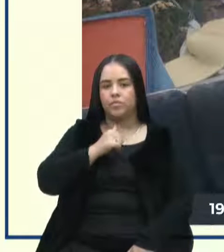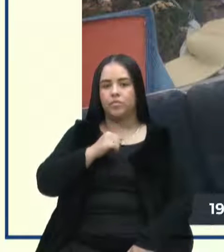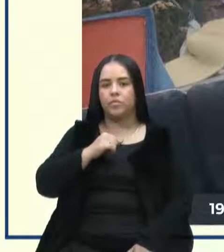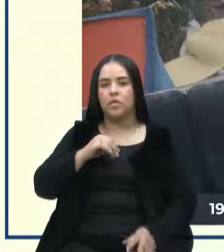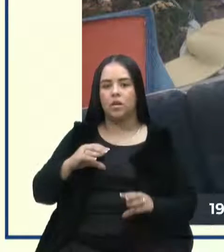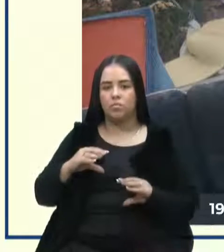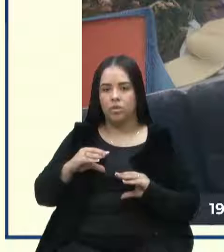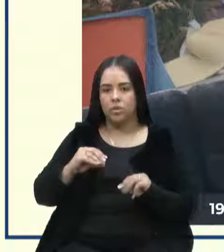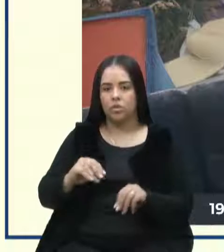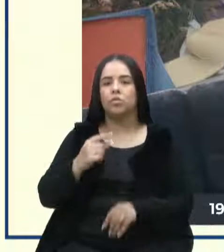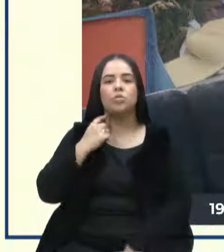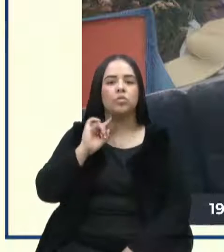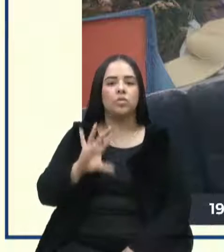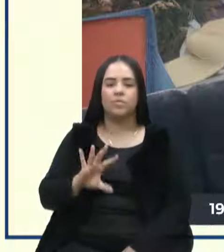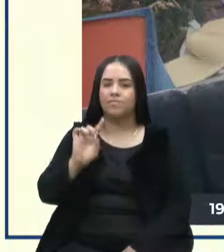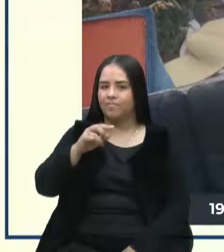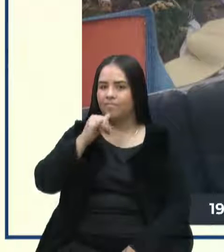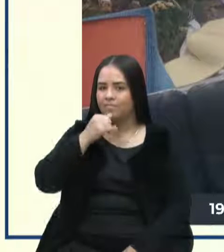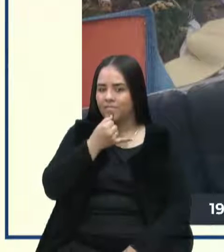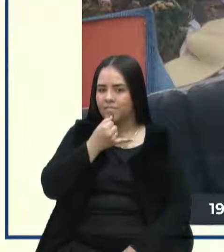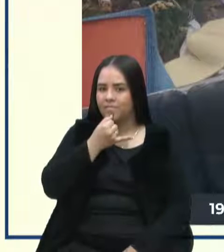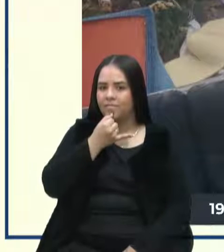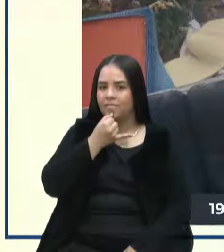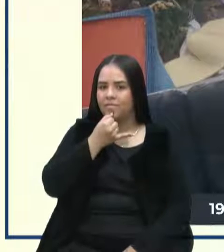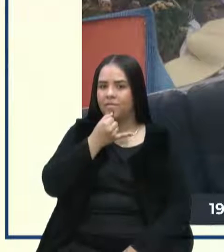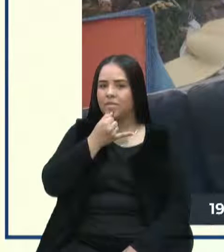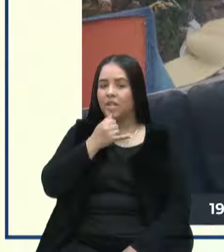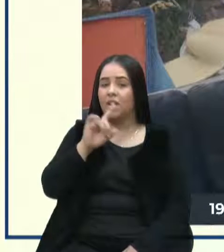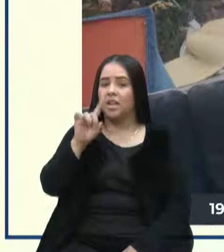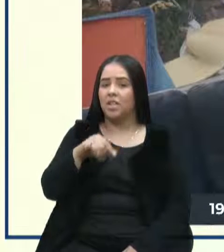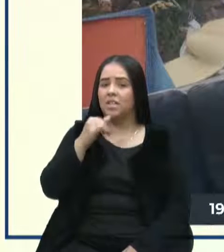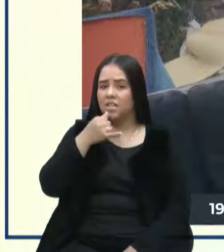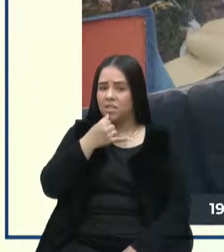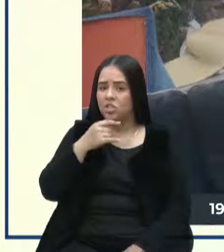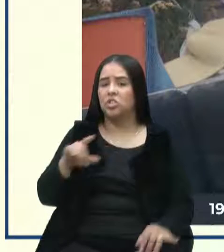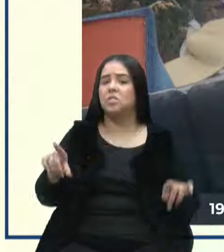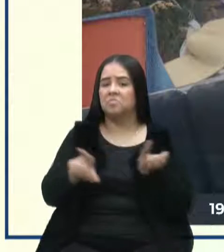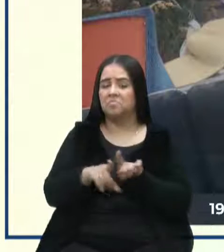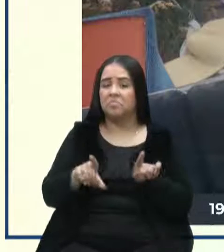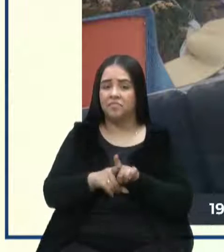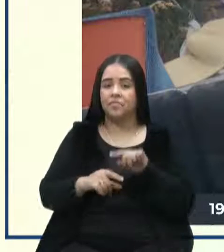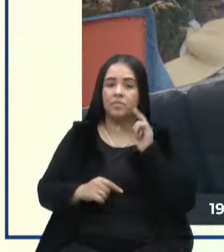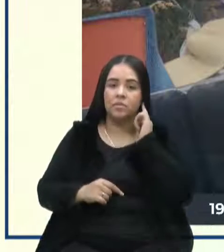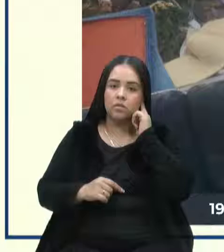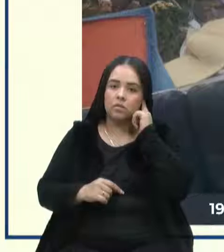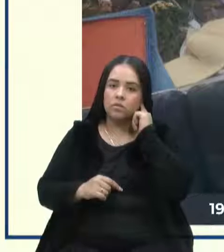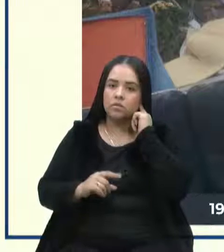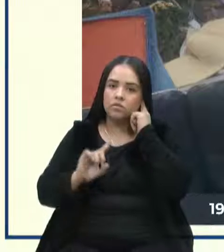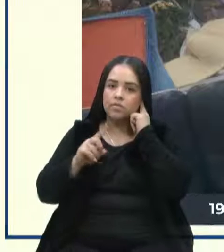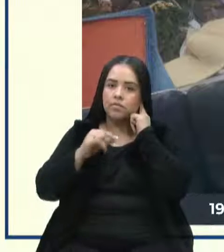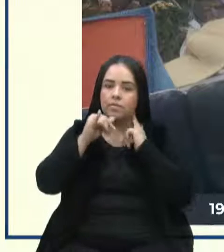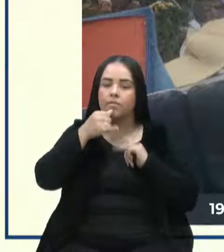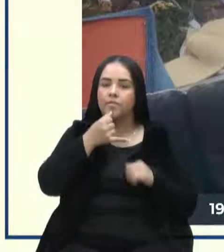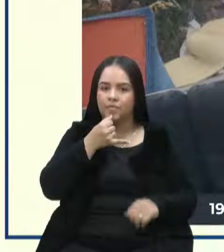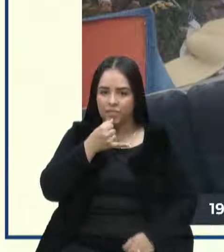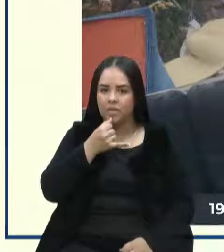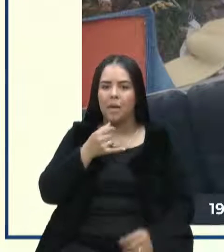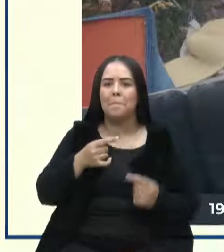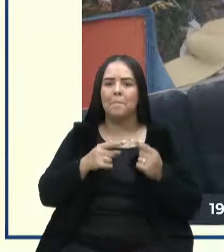seletivo isso é muito triste e aí muito triste isso também e isso é muito triste